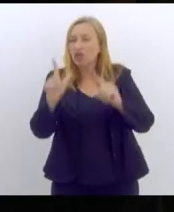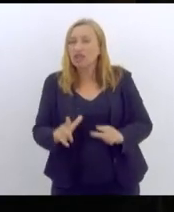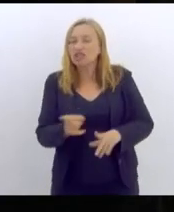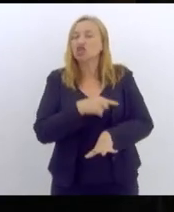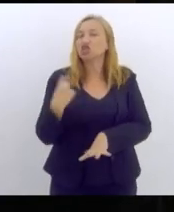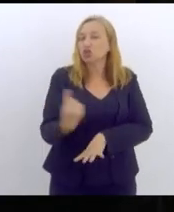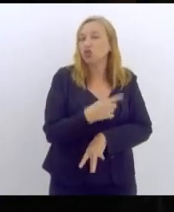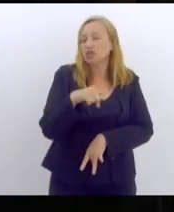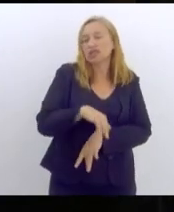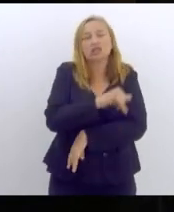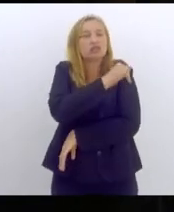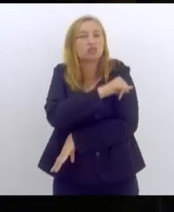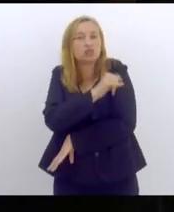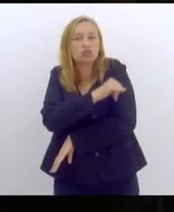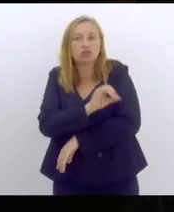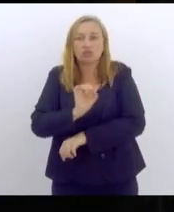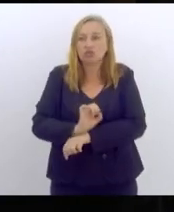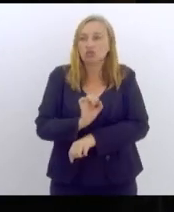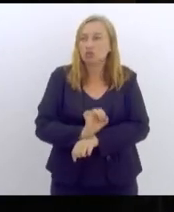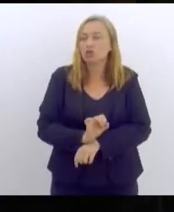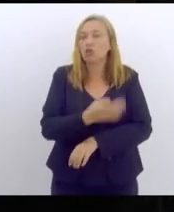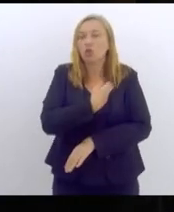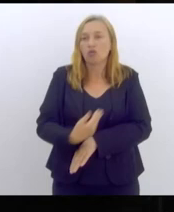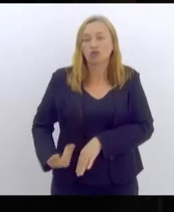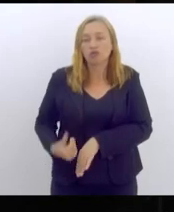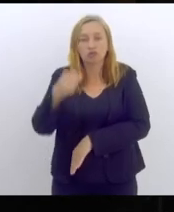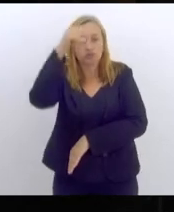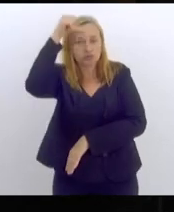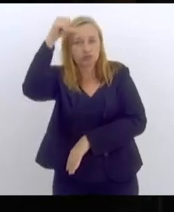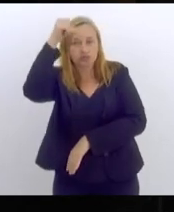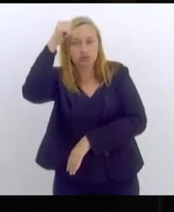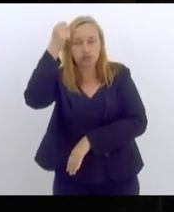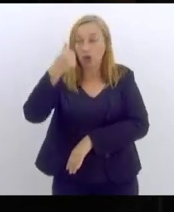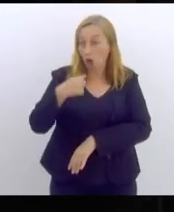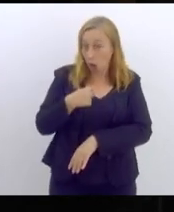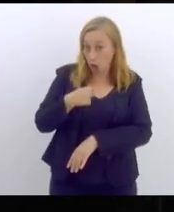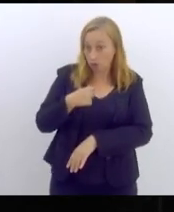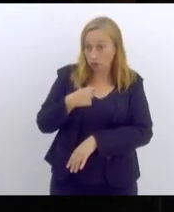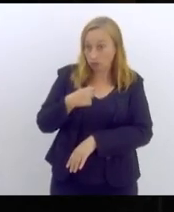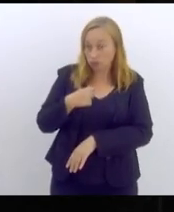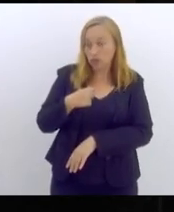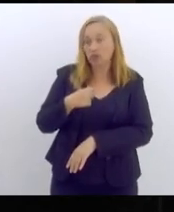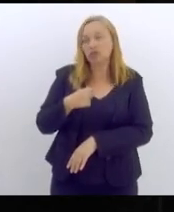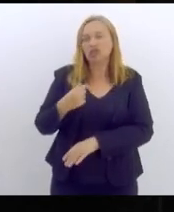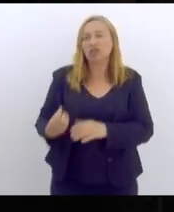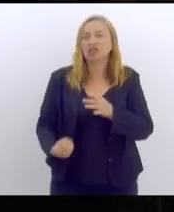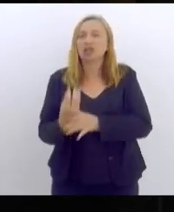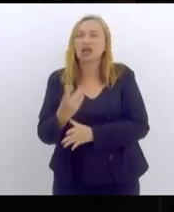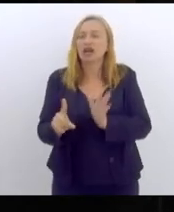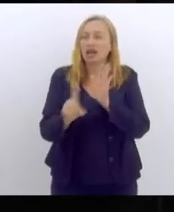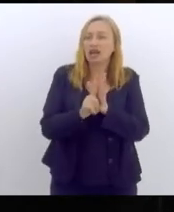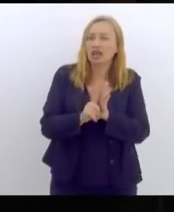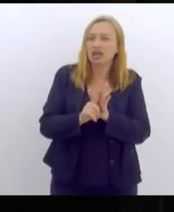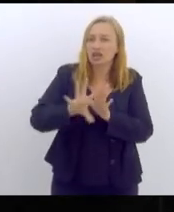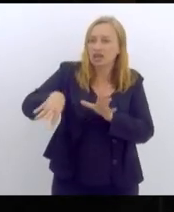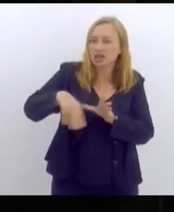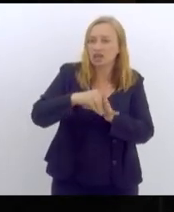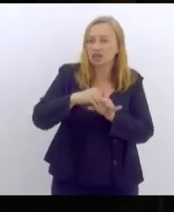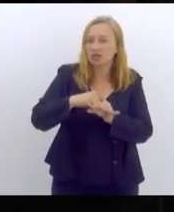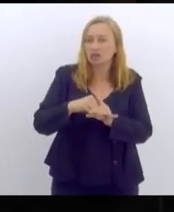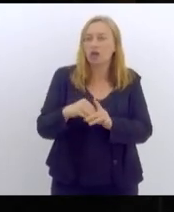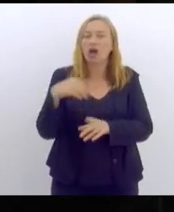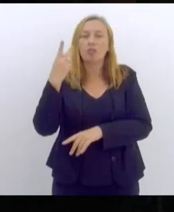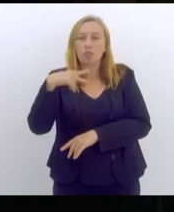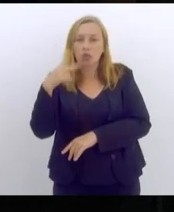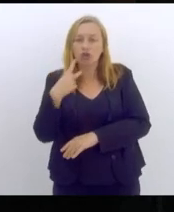nós aqui no Estado do Rio de Janeiro, através do governador Cláudio Castro, eu que fui a autora da lei que implantou a